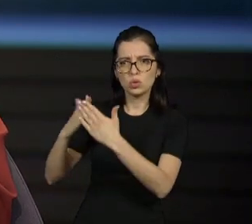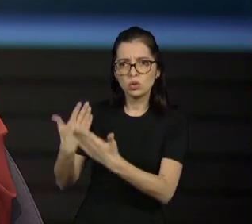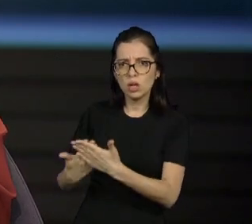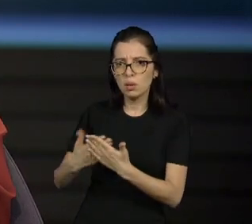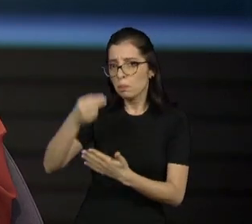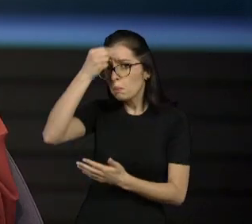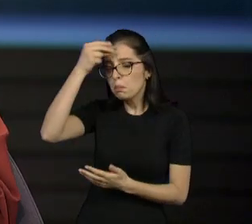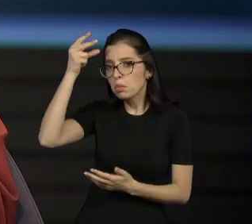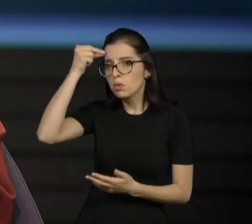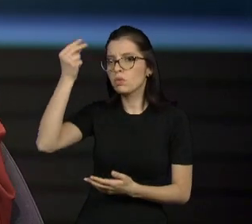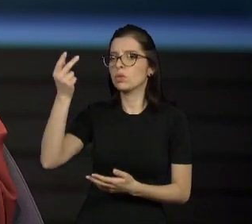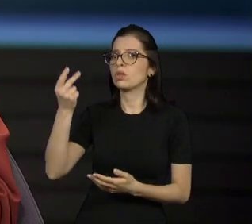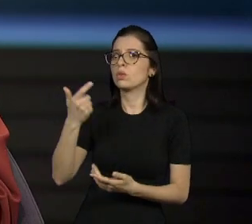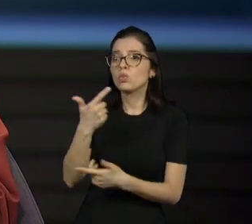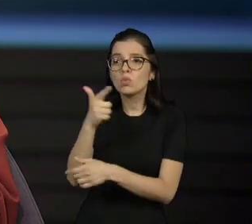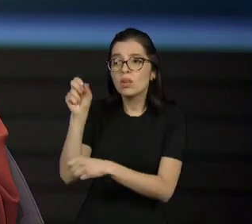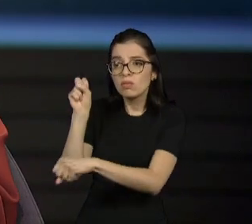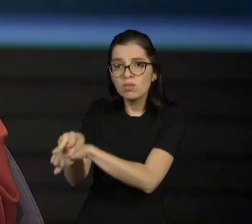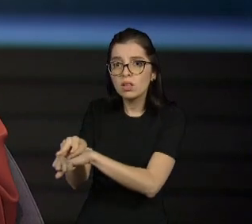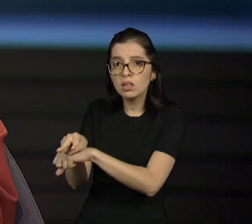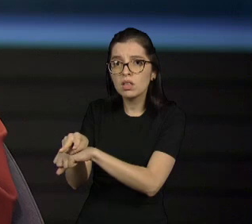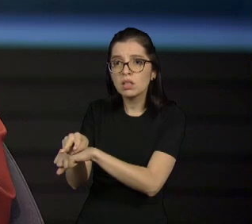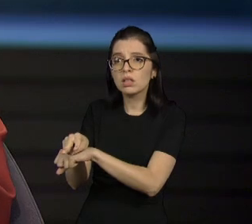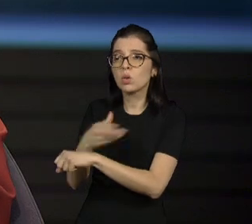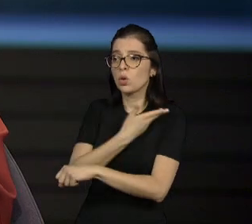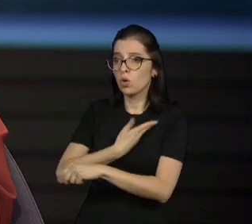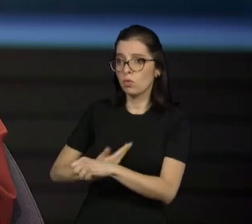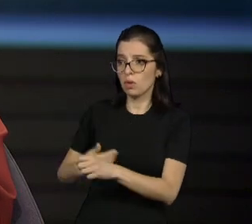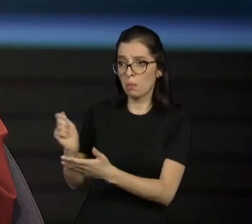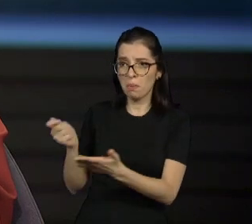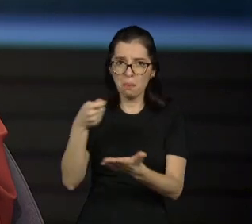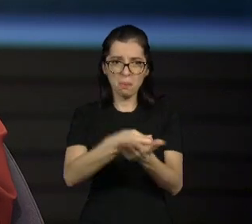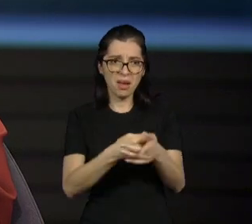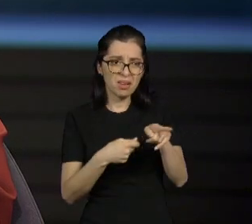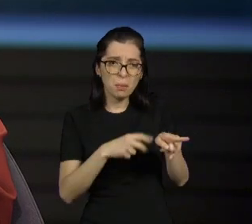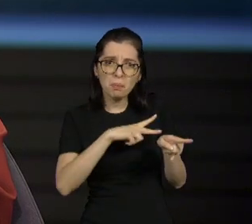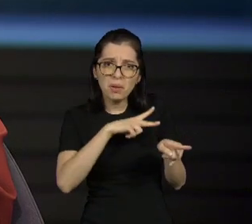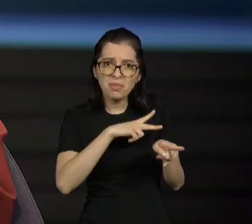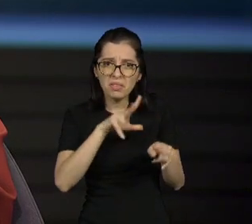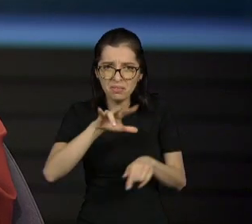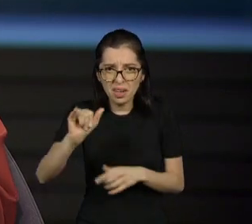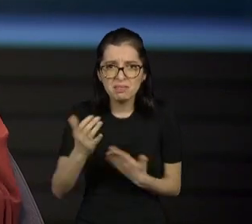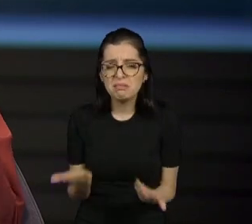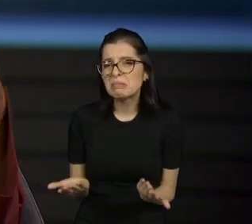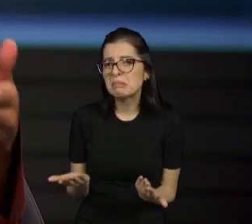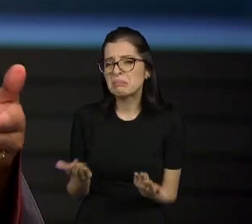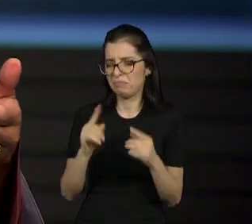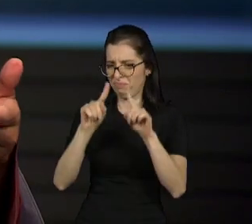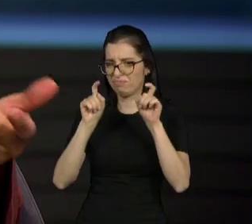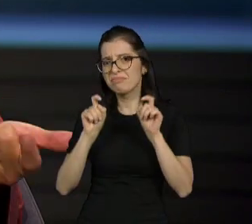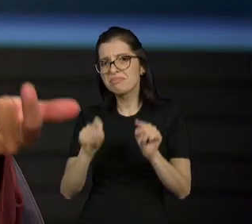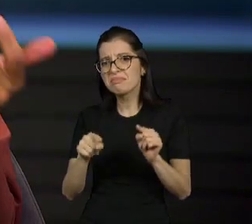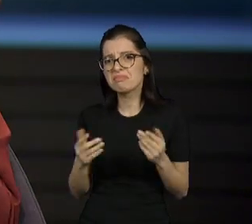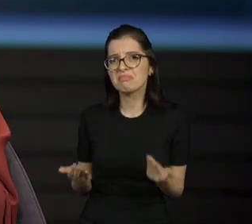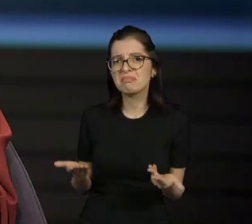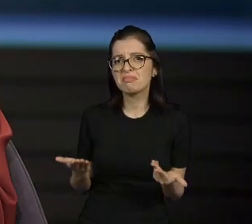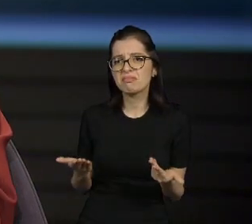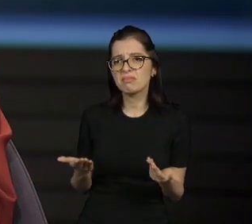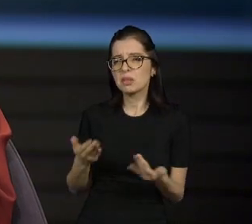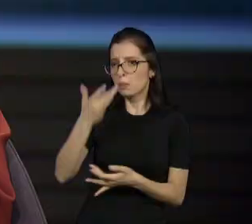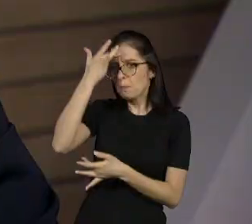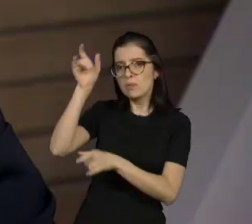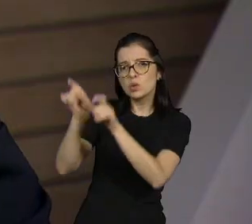por essas vagas. Enfim, está um terreno muito nebuloso. Certamente vai ser um gargalo na semana que vem, porque muita gente, inclusive,